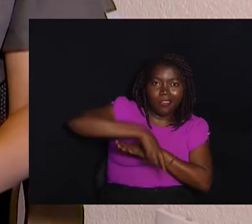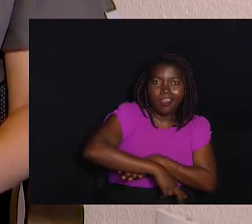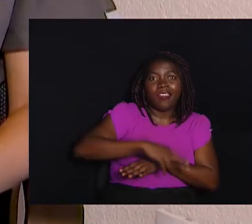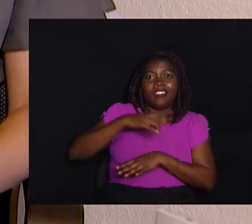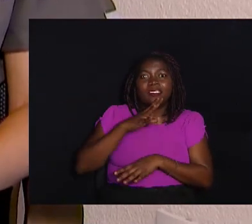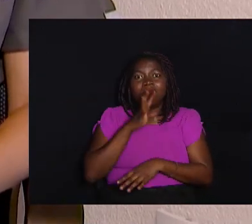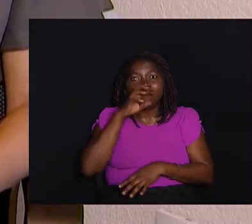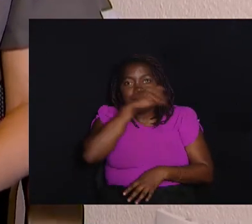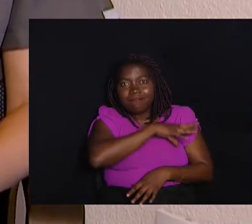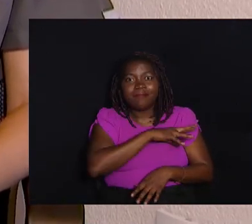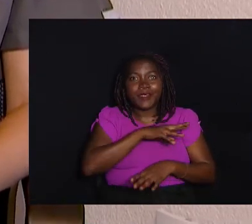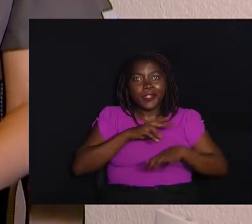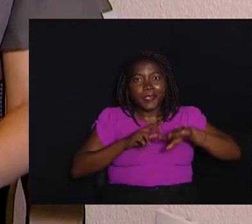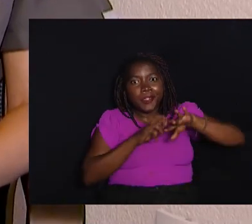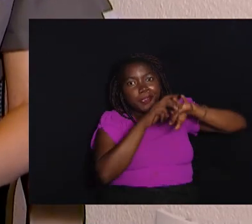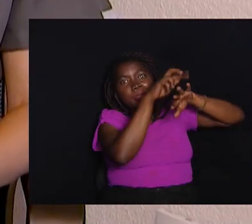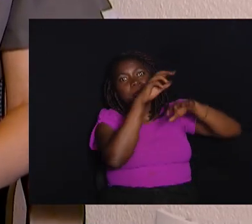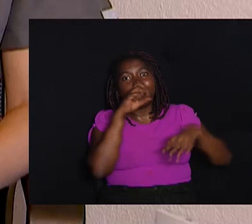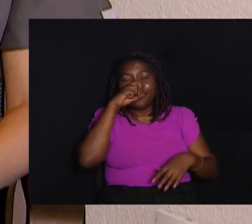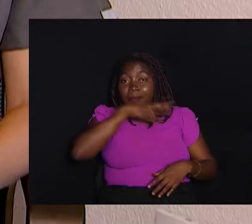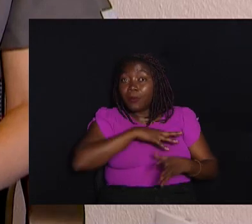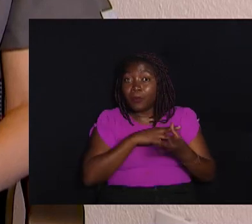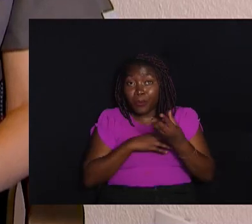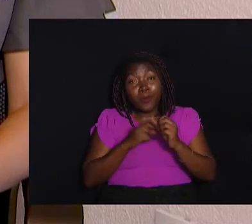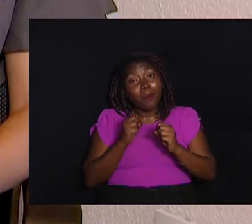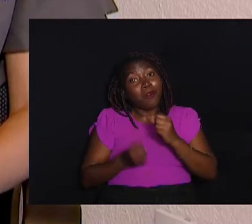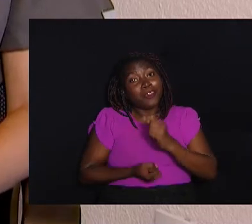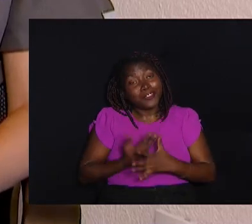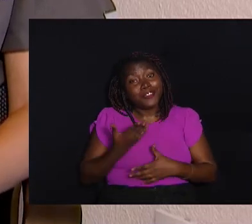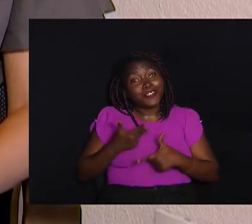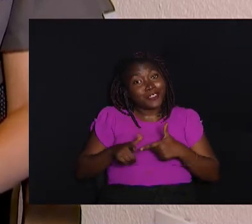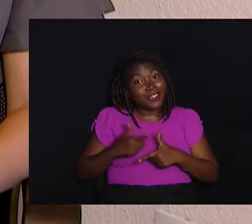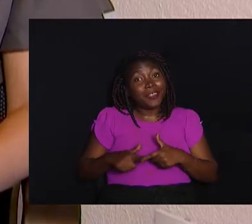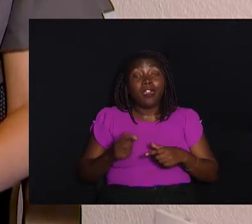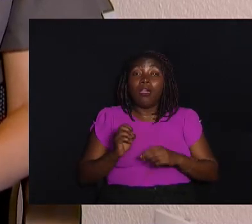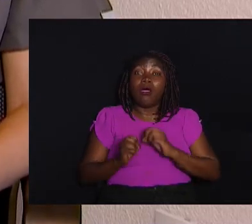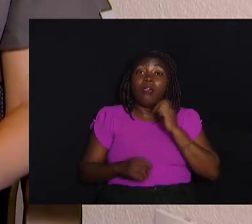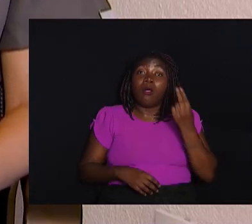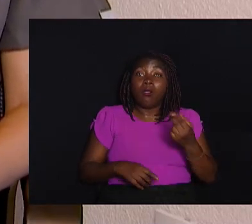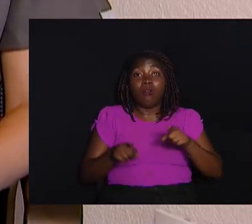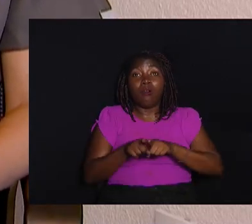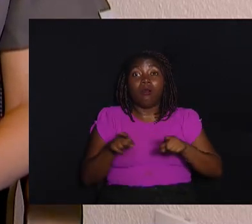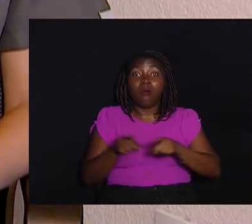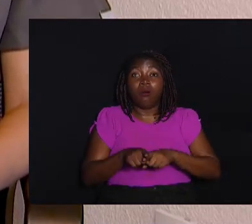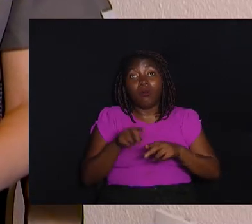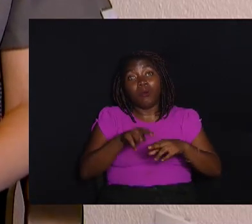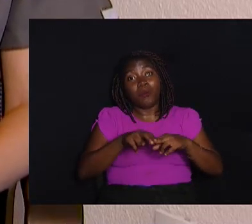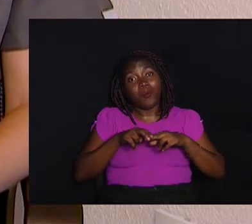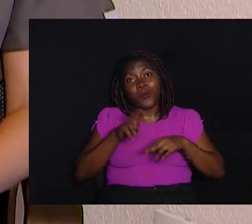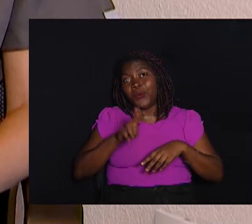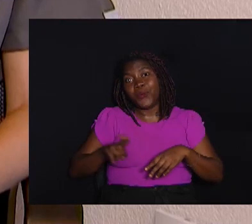brutalmente, sobe escada muito, então pode gerar isso, ou também por desuso,